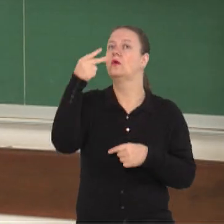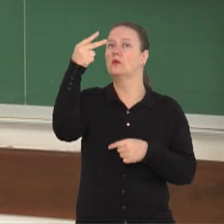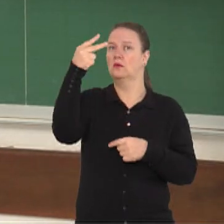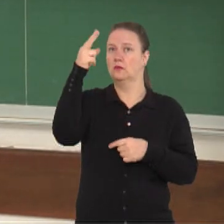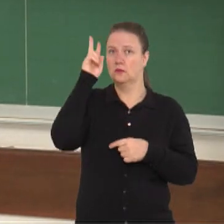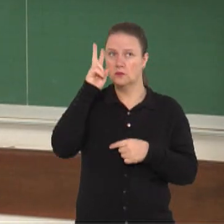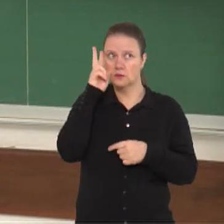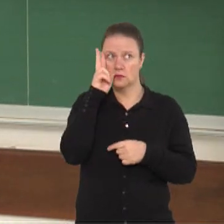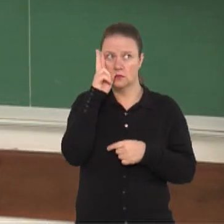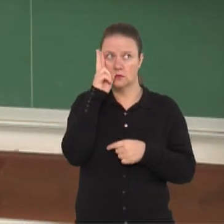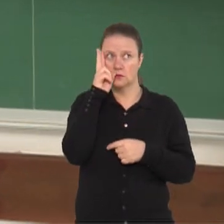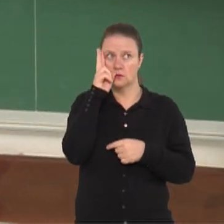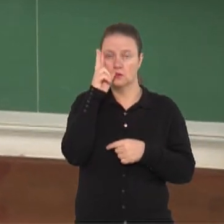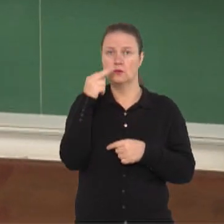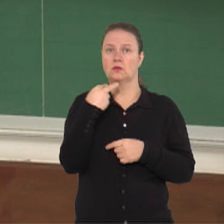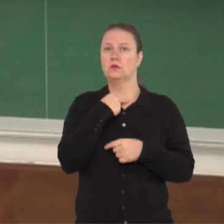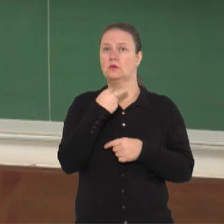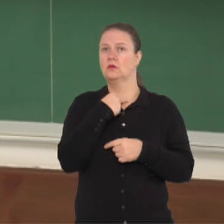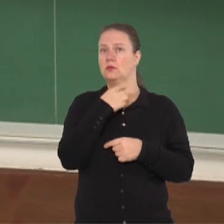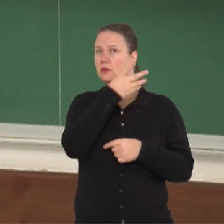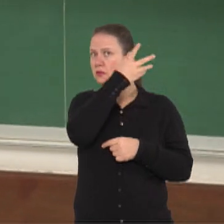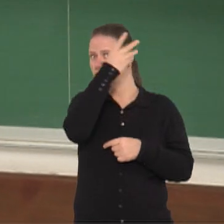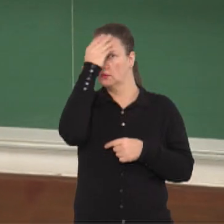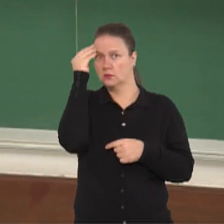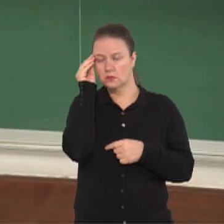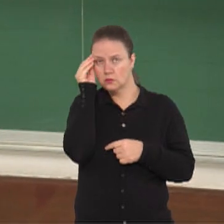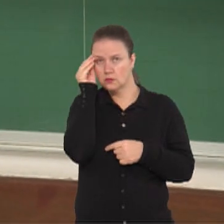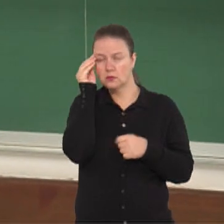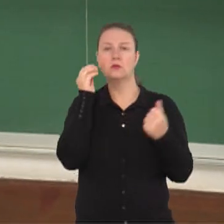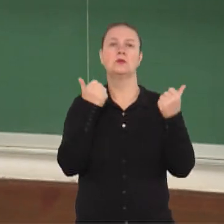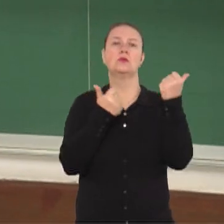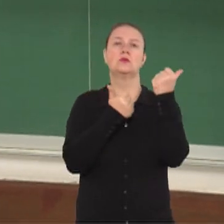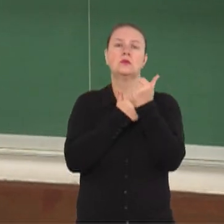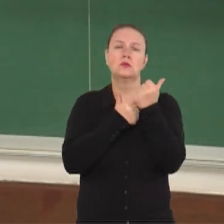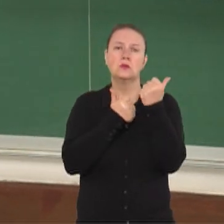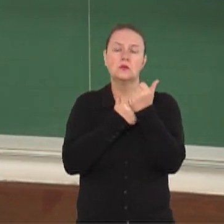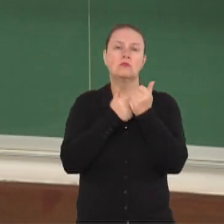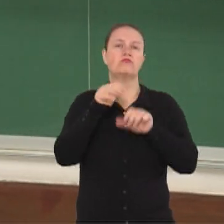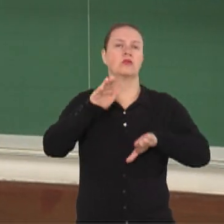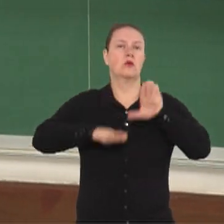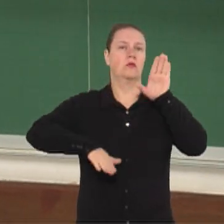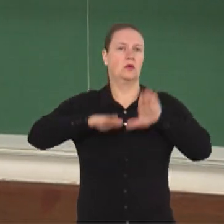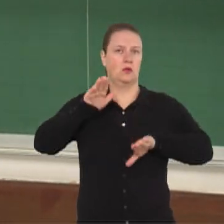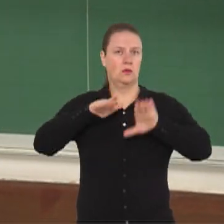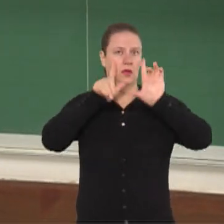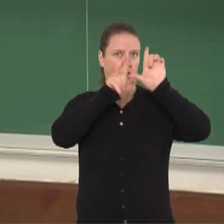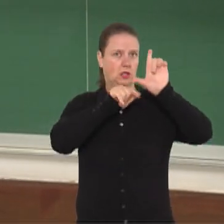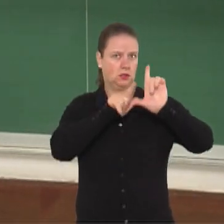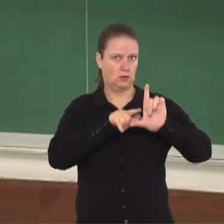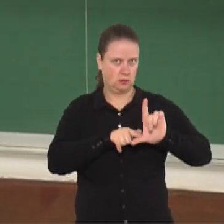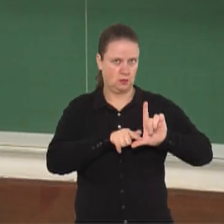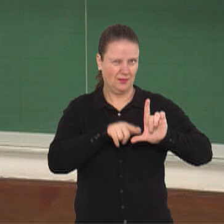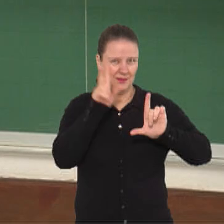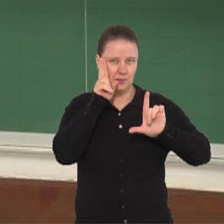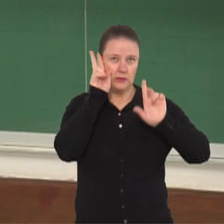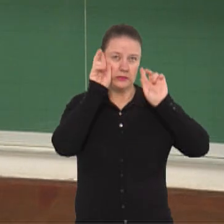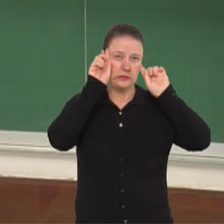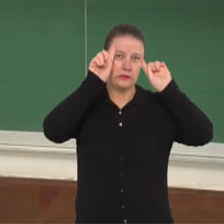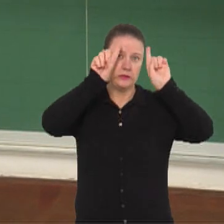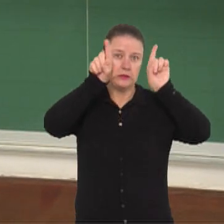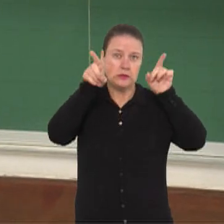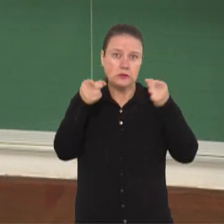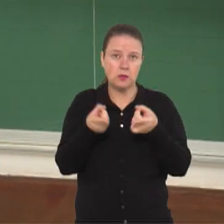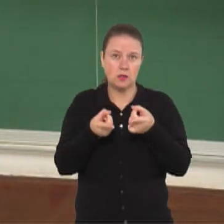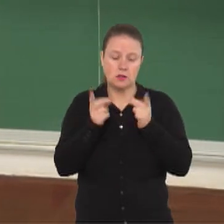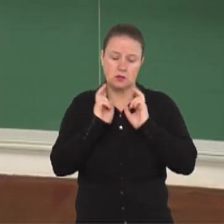professor. Não esqueça, vou substituir a minha variável sempre entre parênteses. Ah, professor, mas não tem o sinal